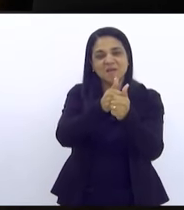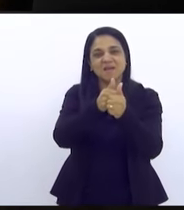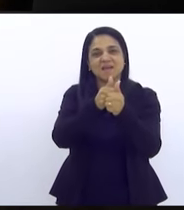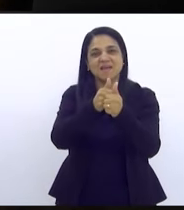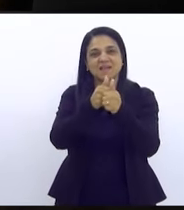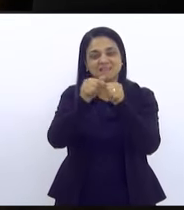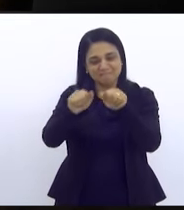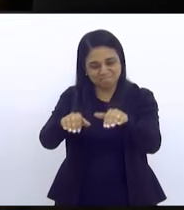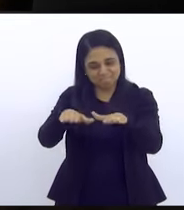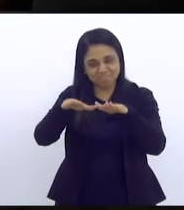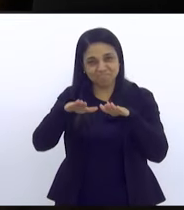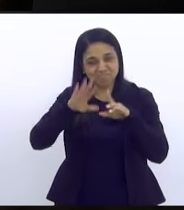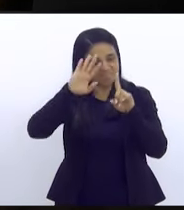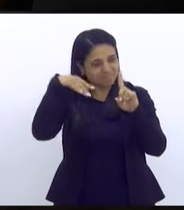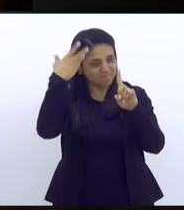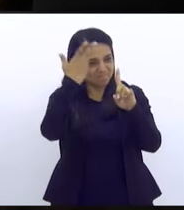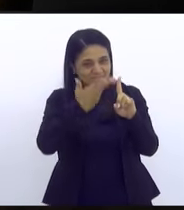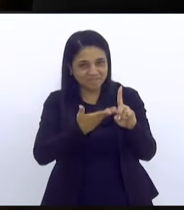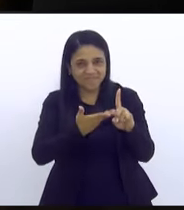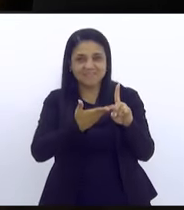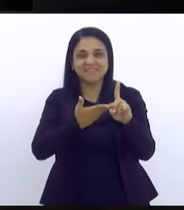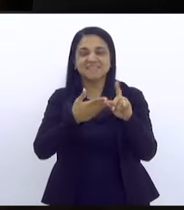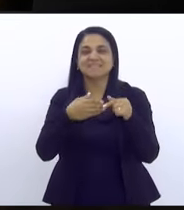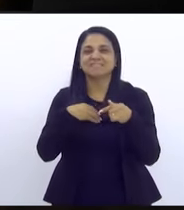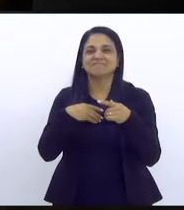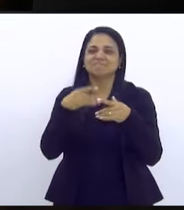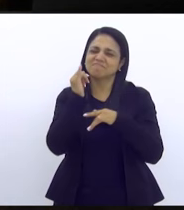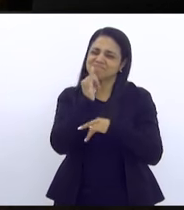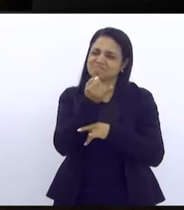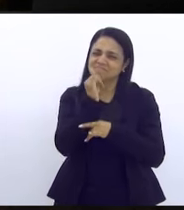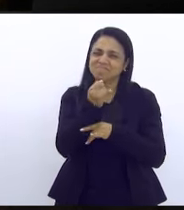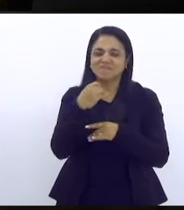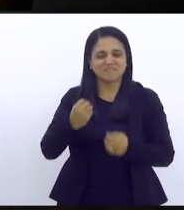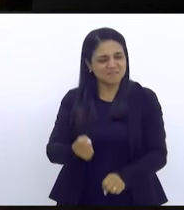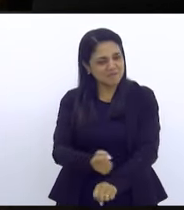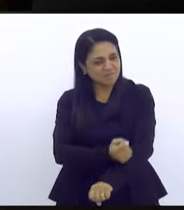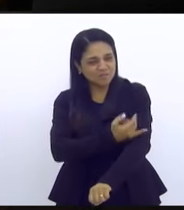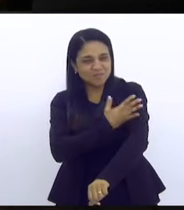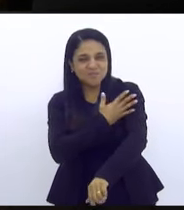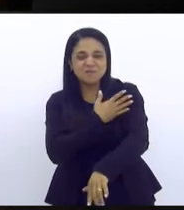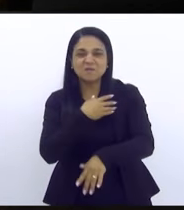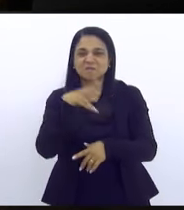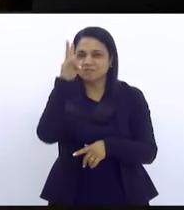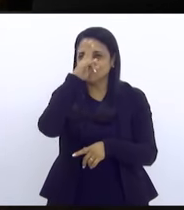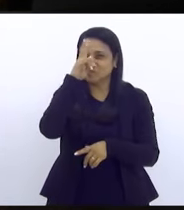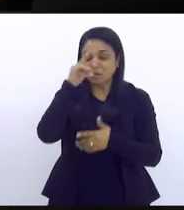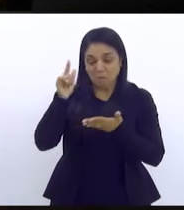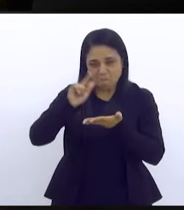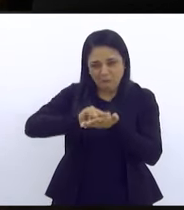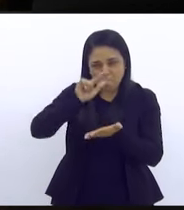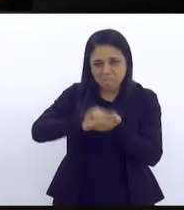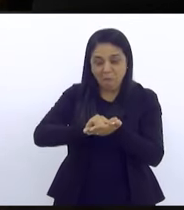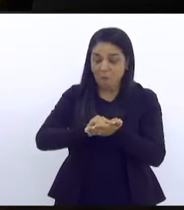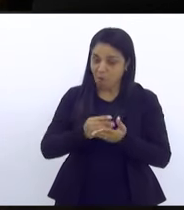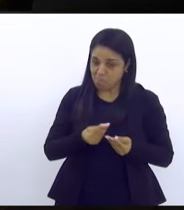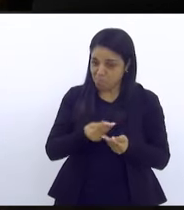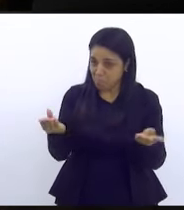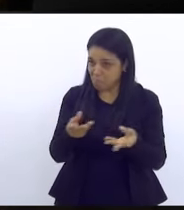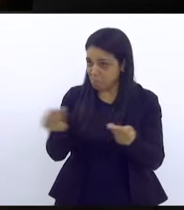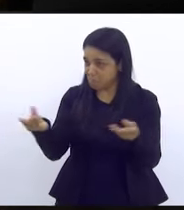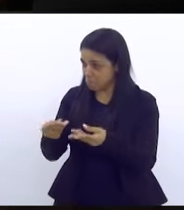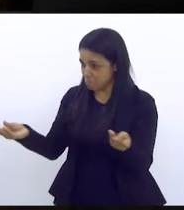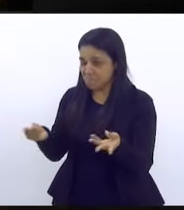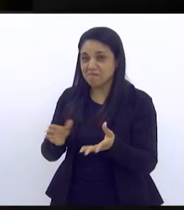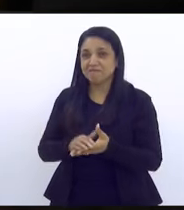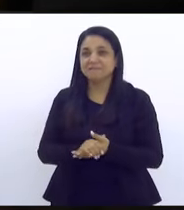tão especial das educadoras, com tantos relatos, com tanta emoção e com um papelzinho marcando o ponto aqui.